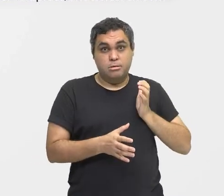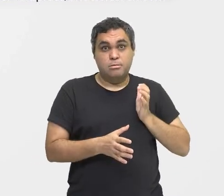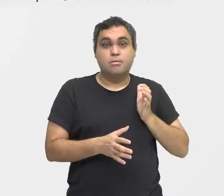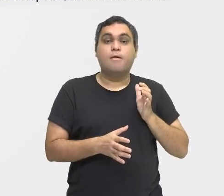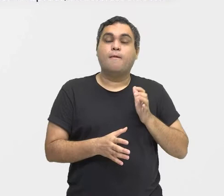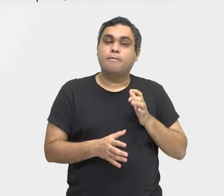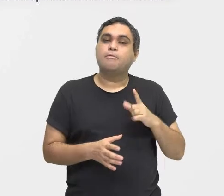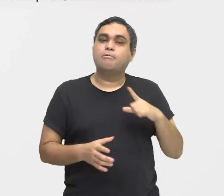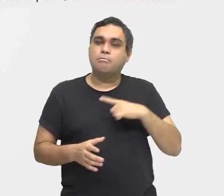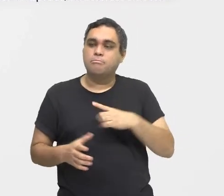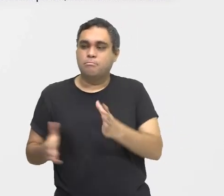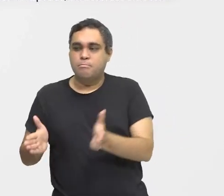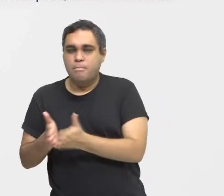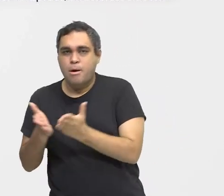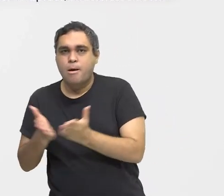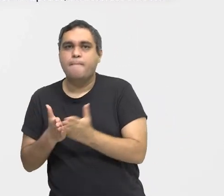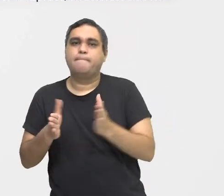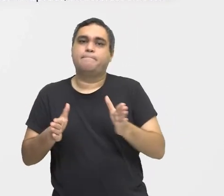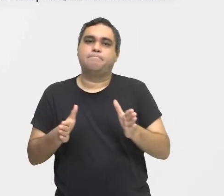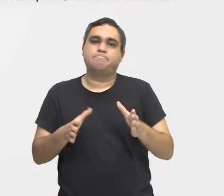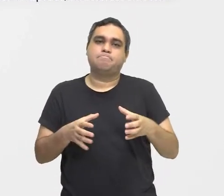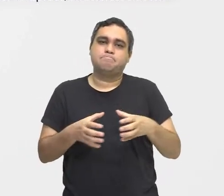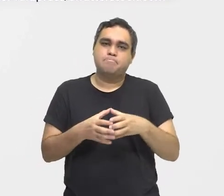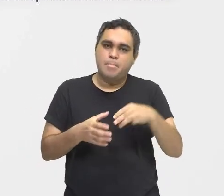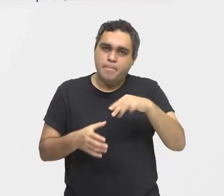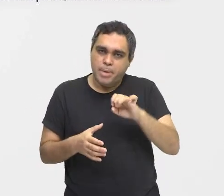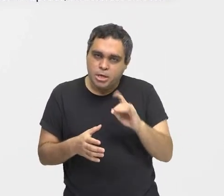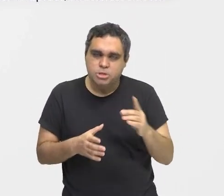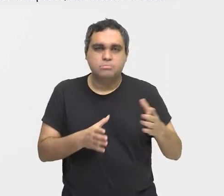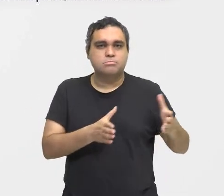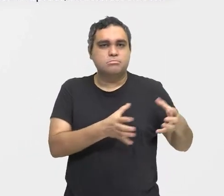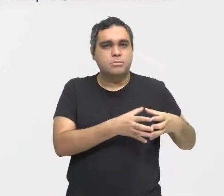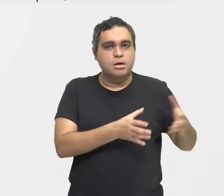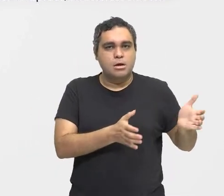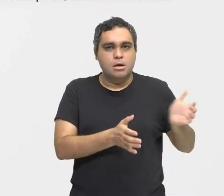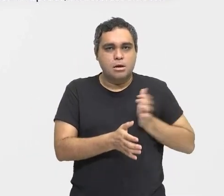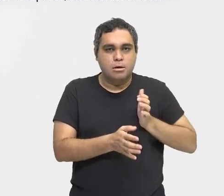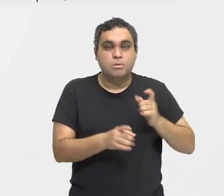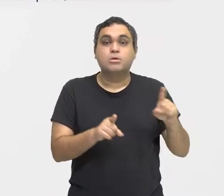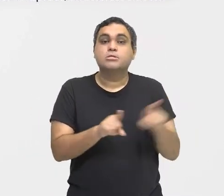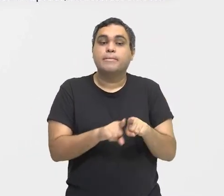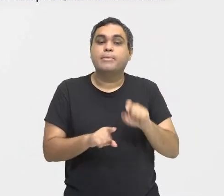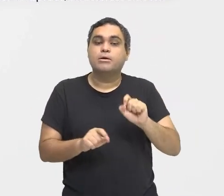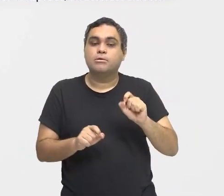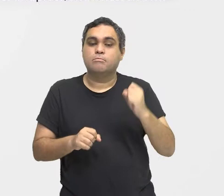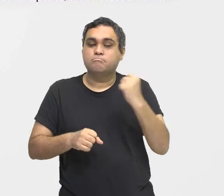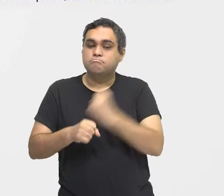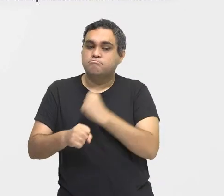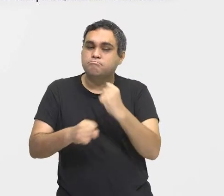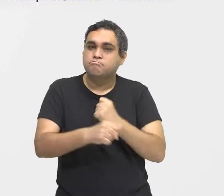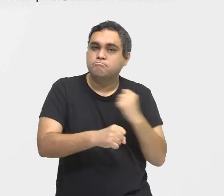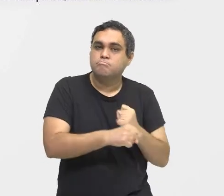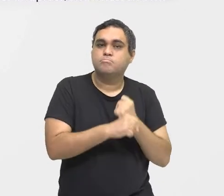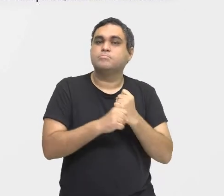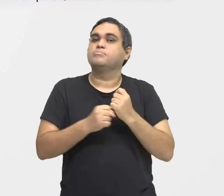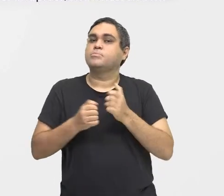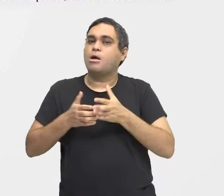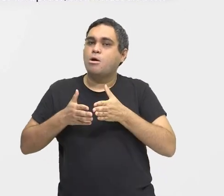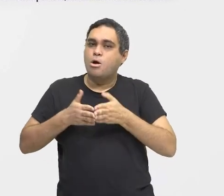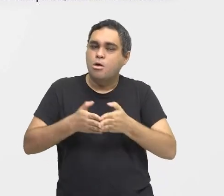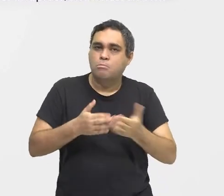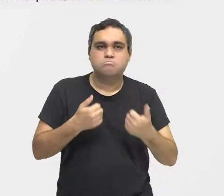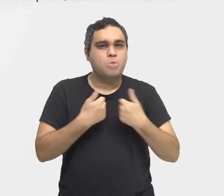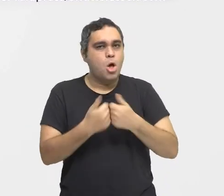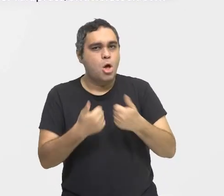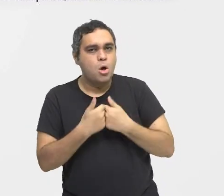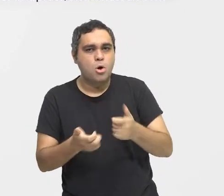de infraestrutura, com os transportes, os meios de transporte e também com a geração de energia, tanto com a construção